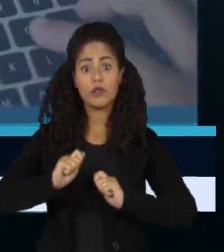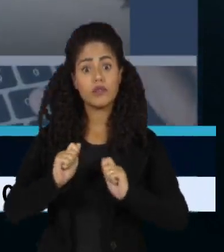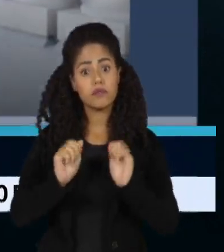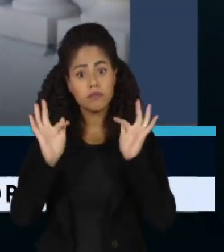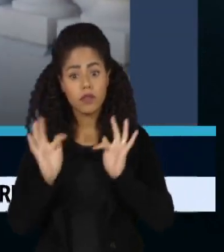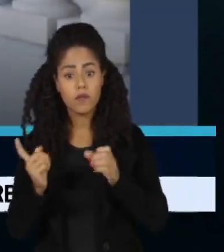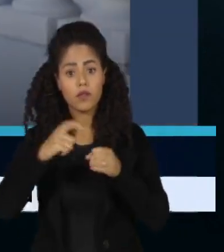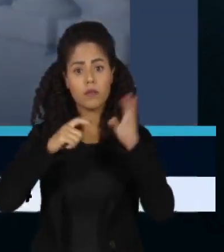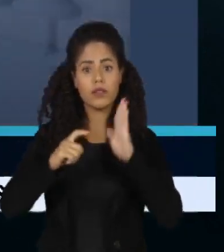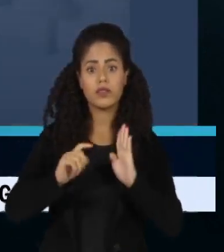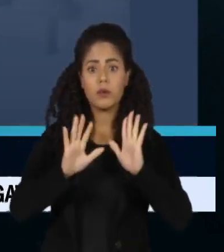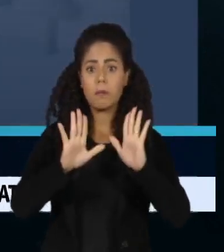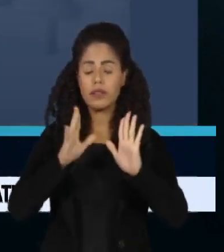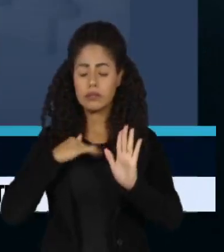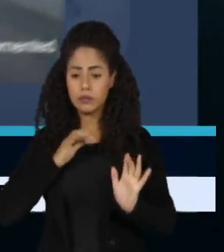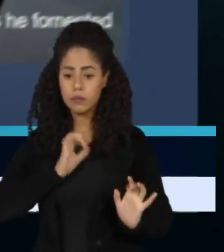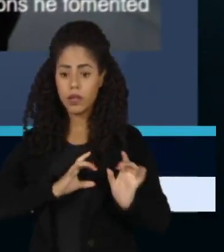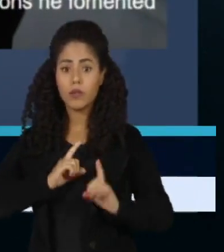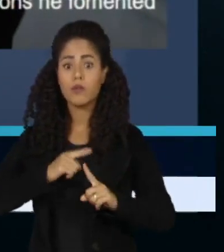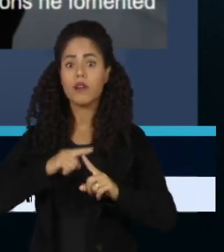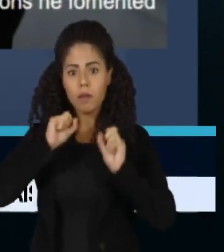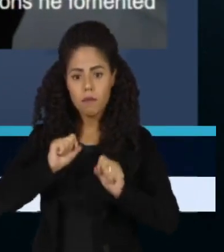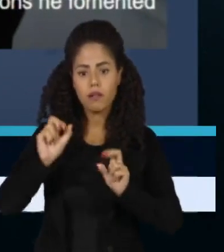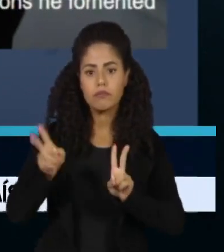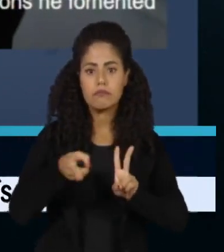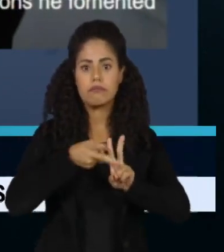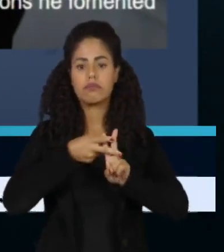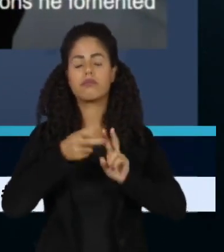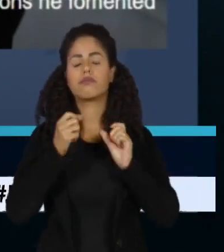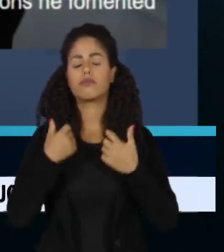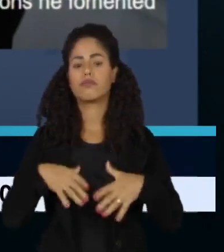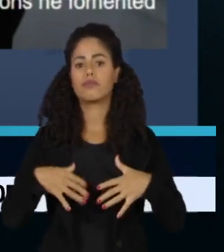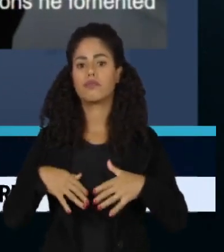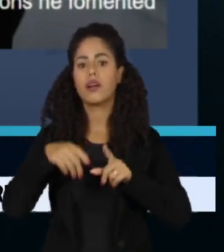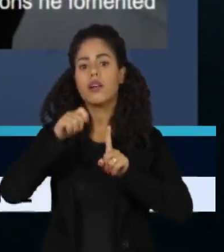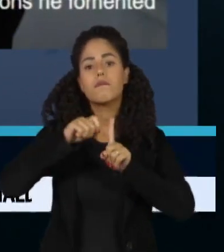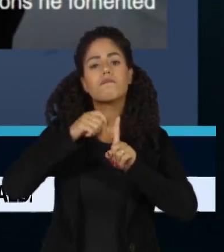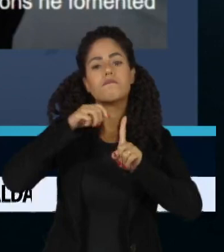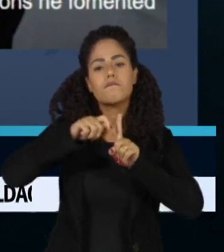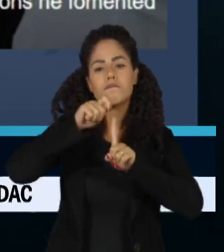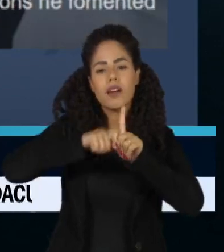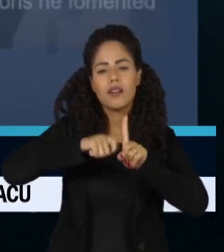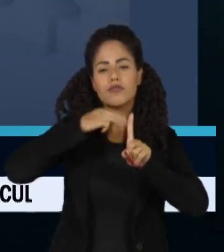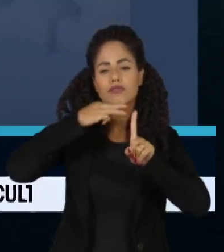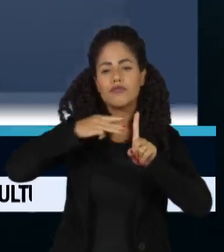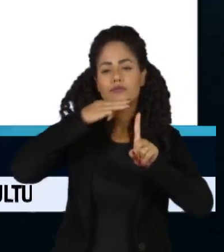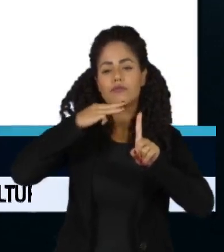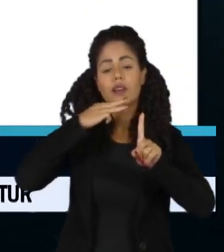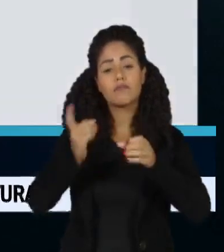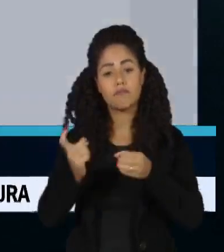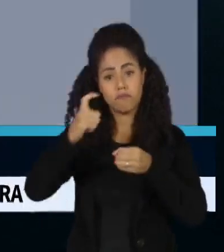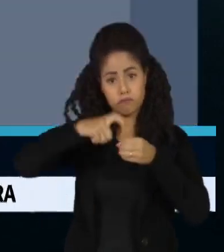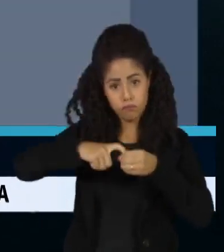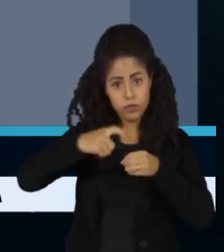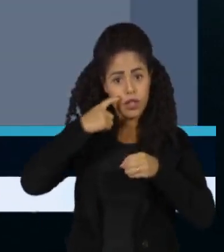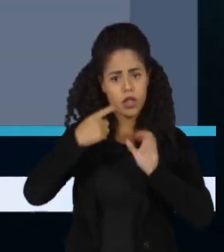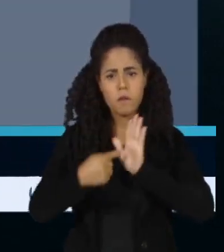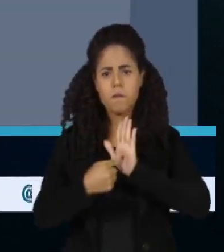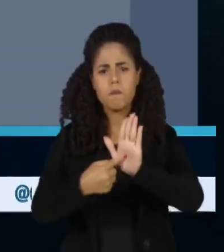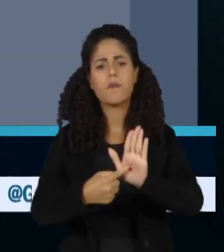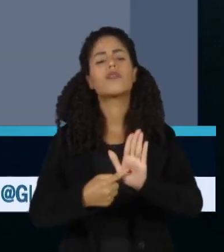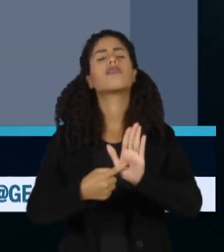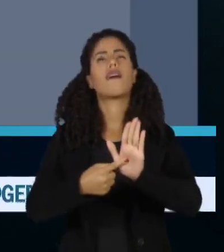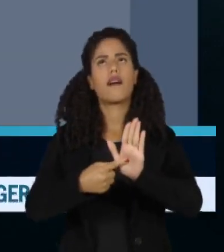Na reportagem com o título, Bolsonaro diz que voltará ao Brasil em março para liderar a oposição, o ex-presidente reconhece